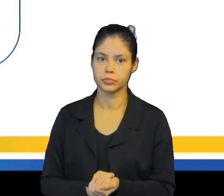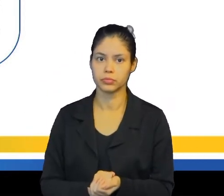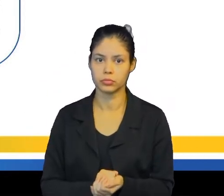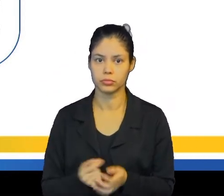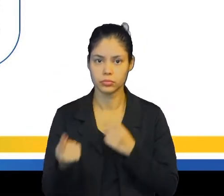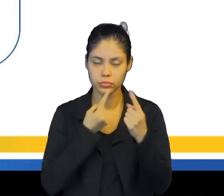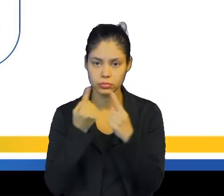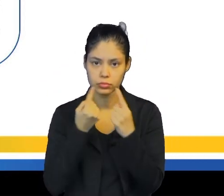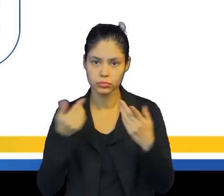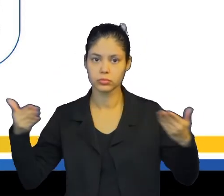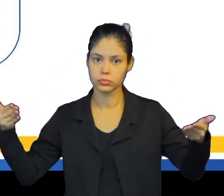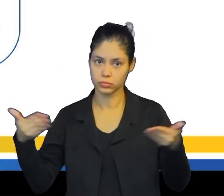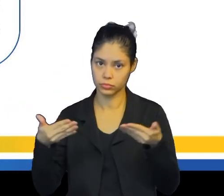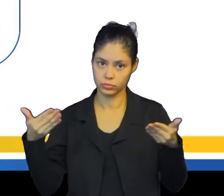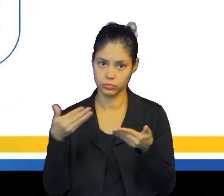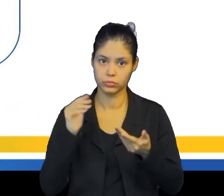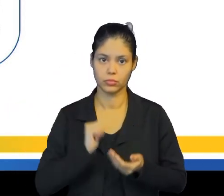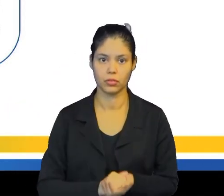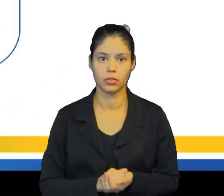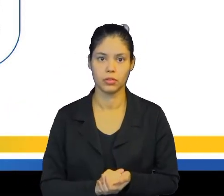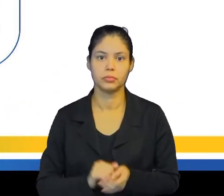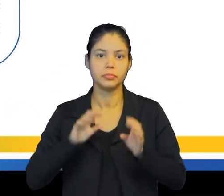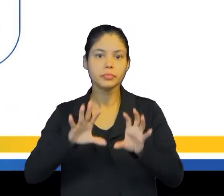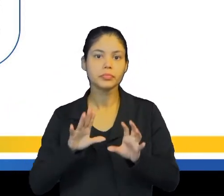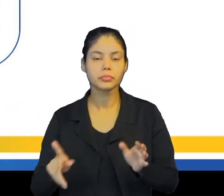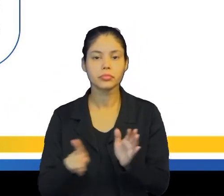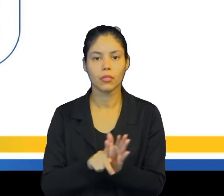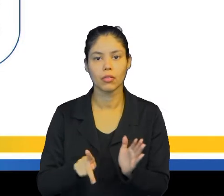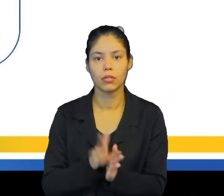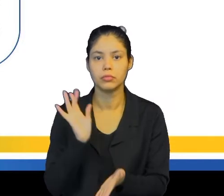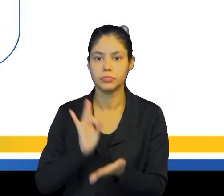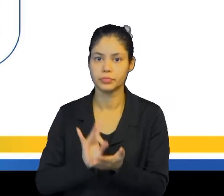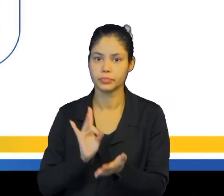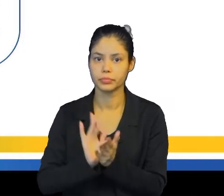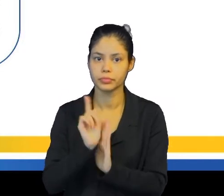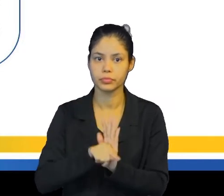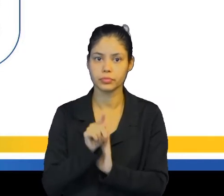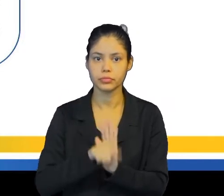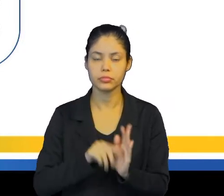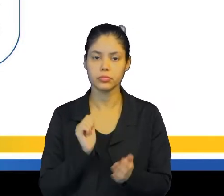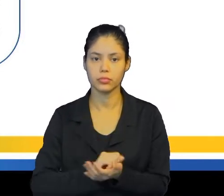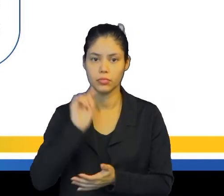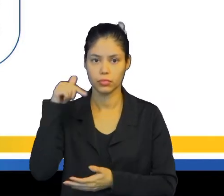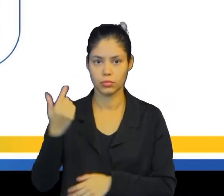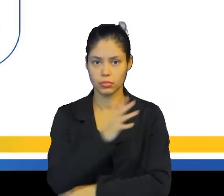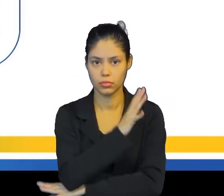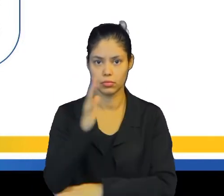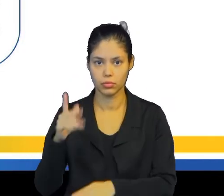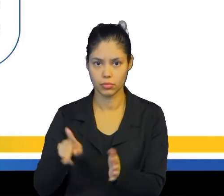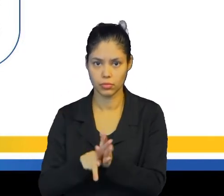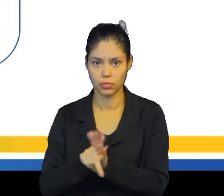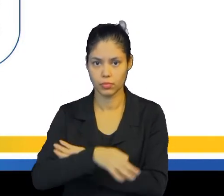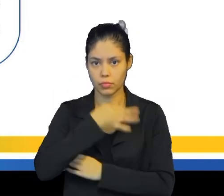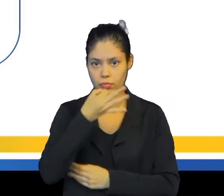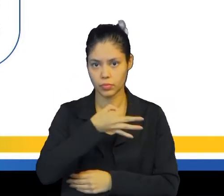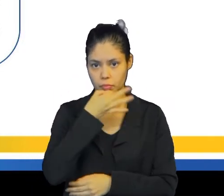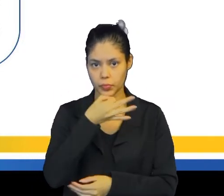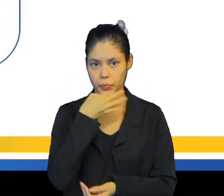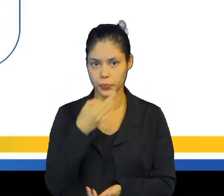é, discutindo na atualidade. Assim, justamente pelo fato desse gênero pertencer àquele cuja natureza